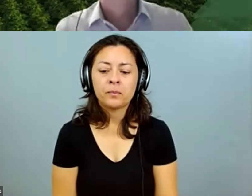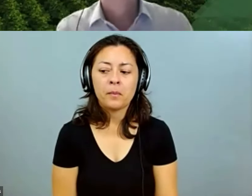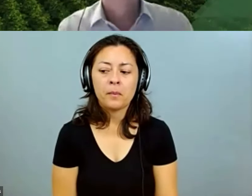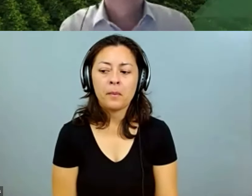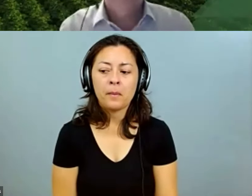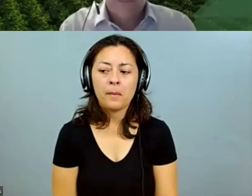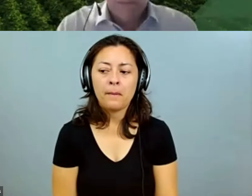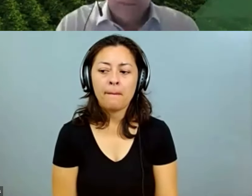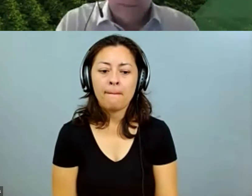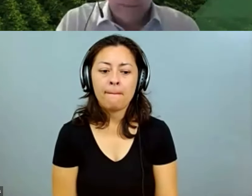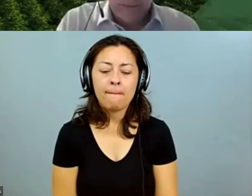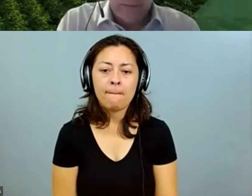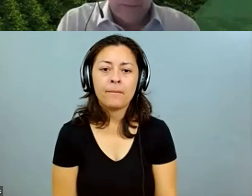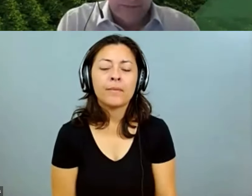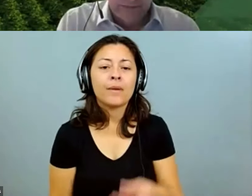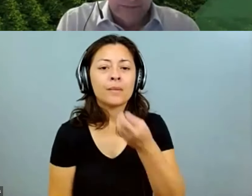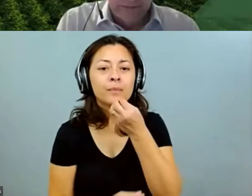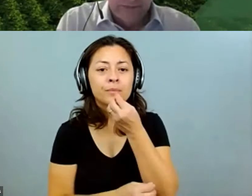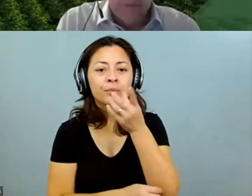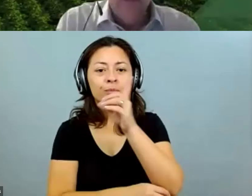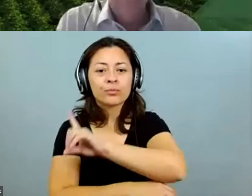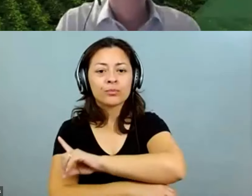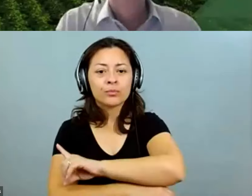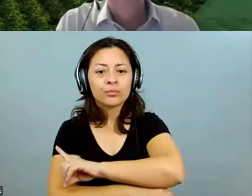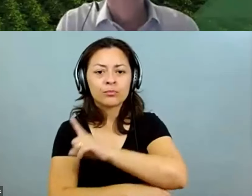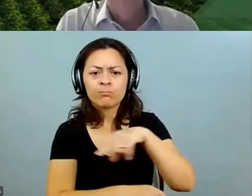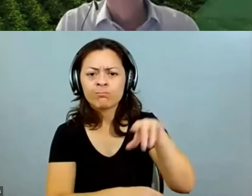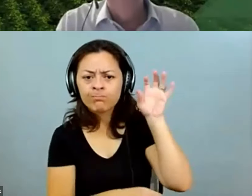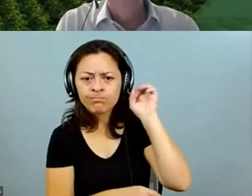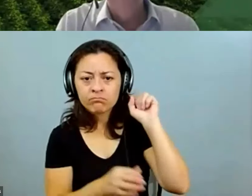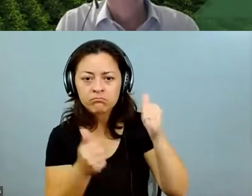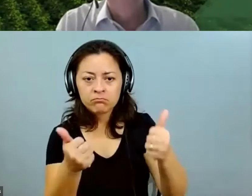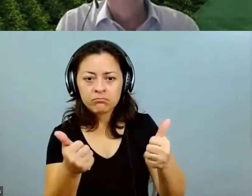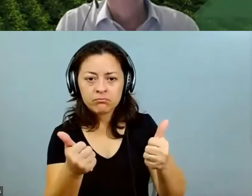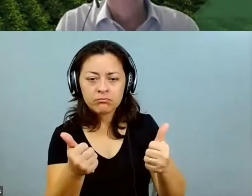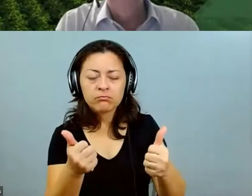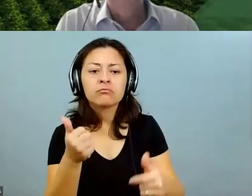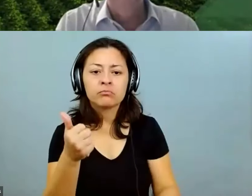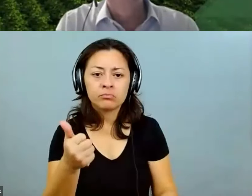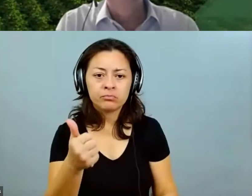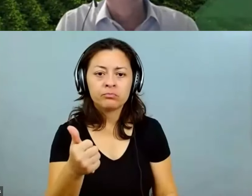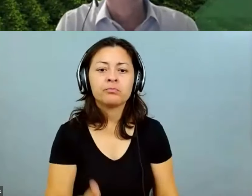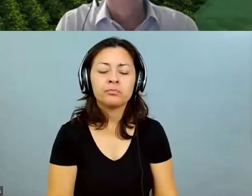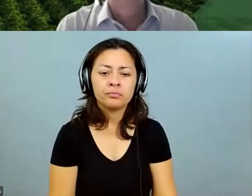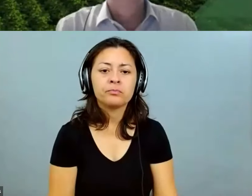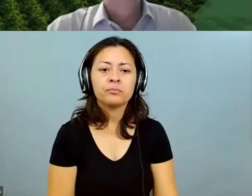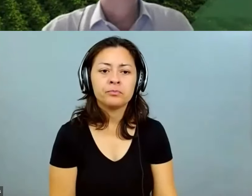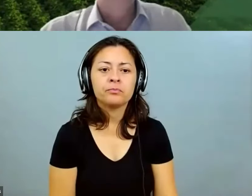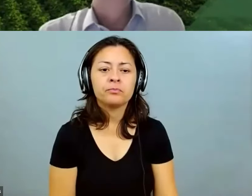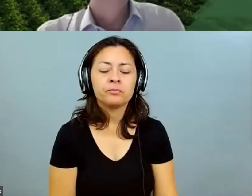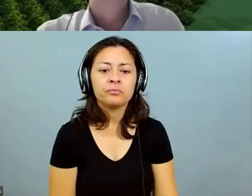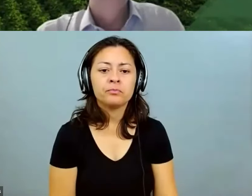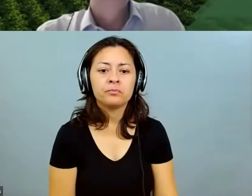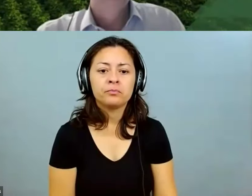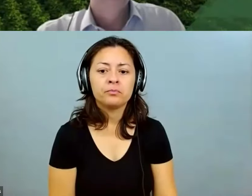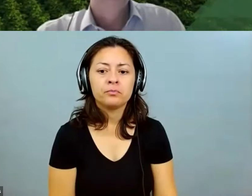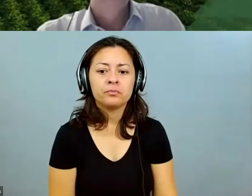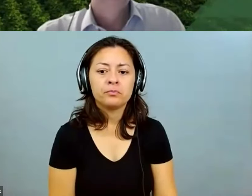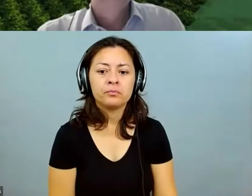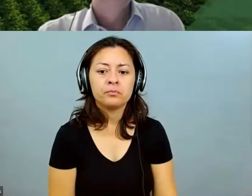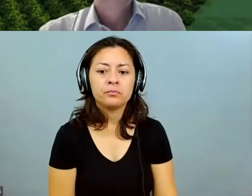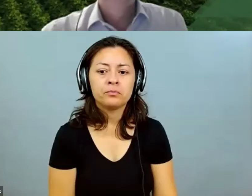pergunta Bom dia pessoal eh vocês me escutam legal bom dia sim pode proc perfeito